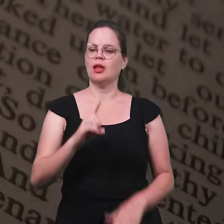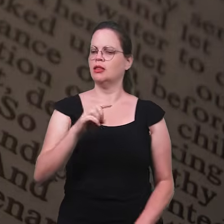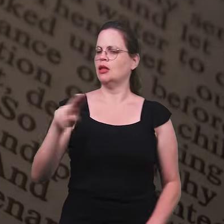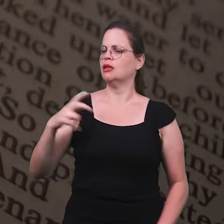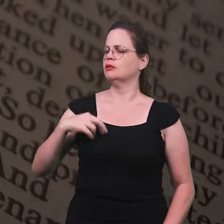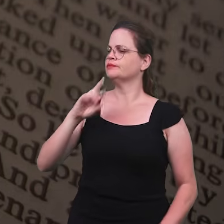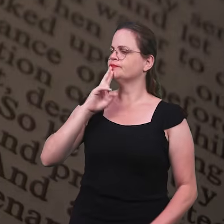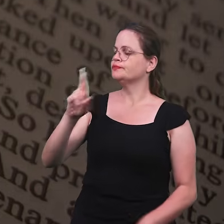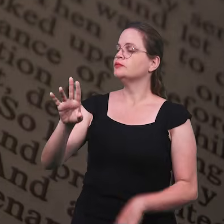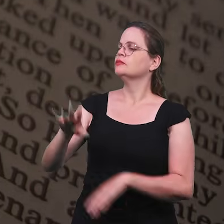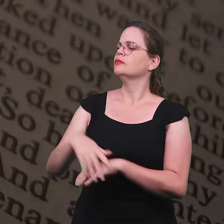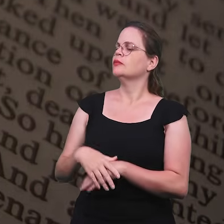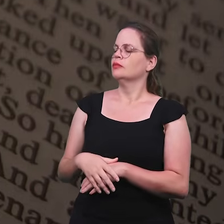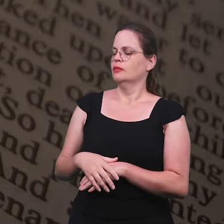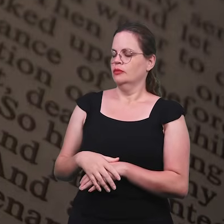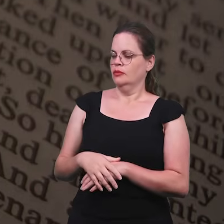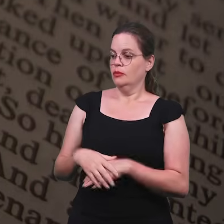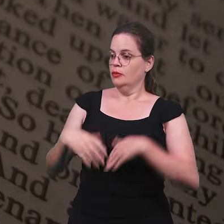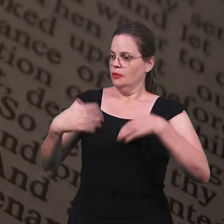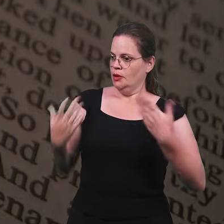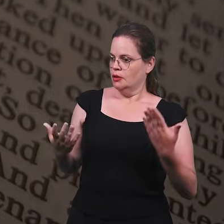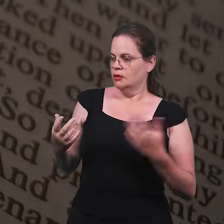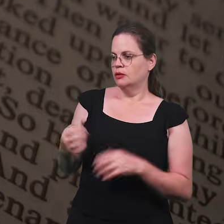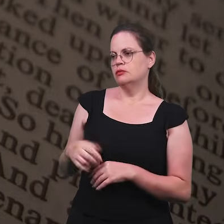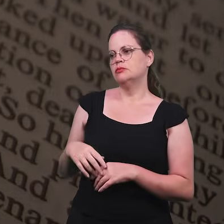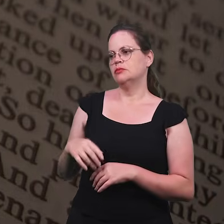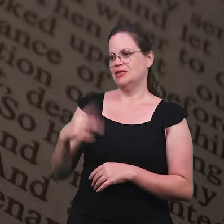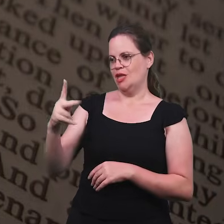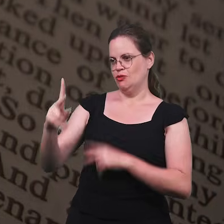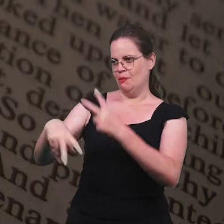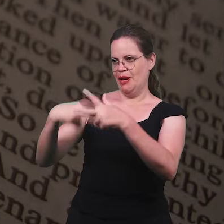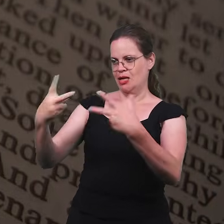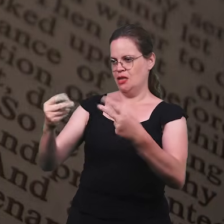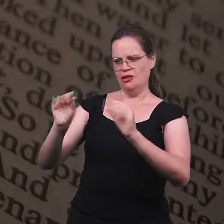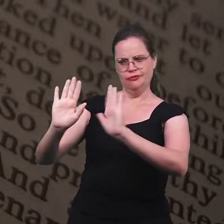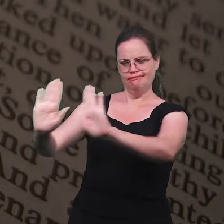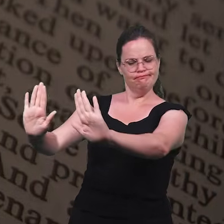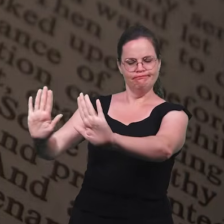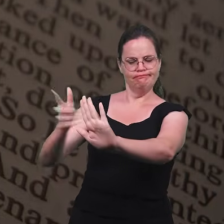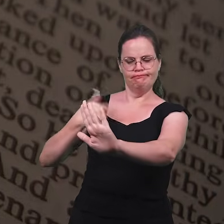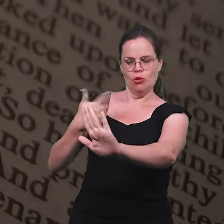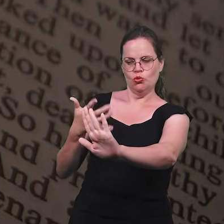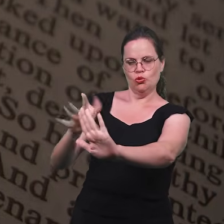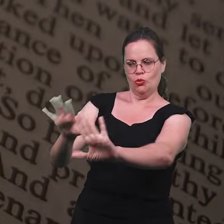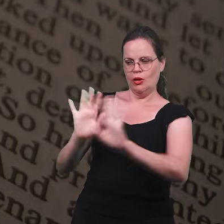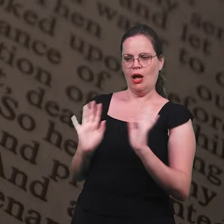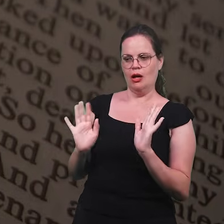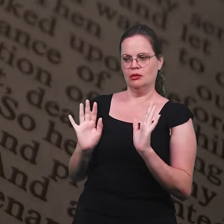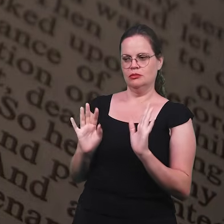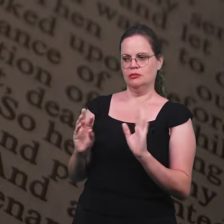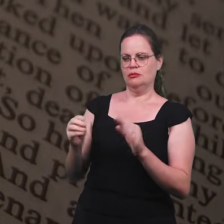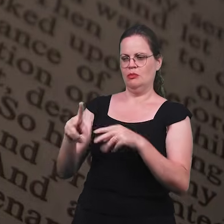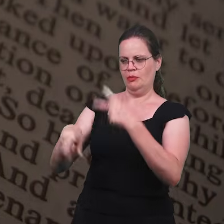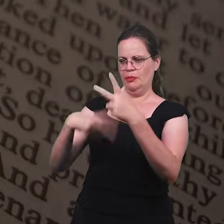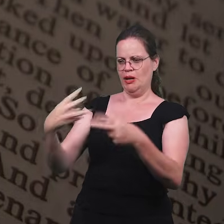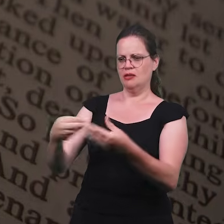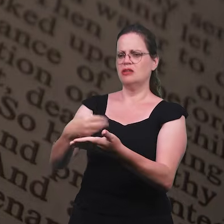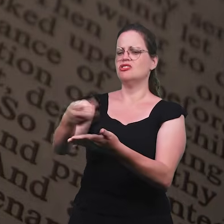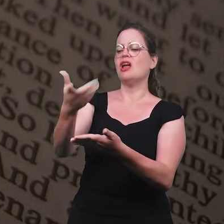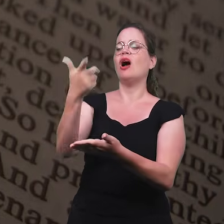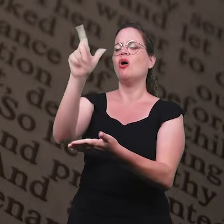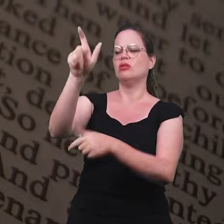disse na presença do rei: as tuas dádivas fiquem contigo e dá os teus presentes a